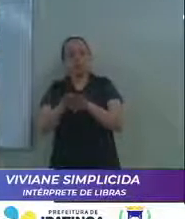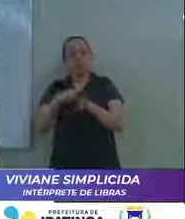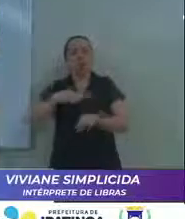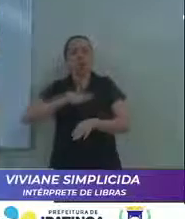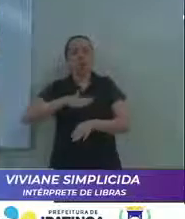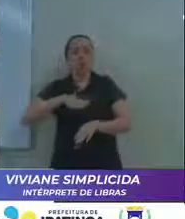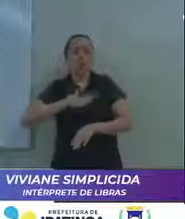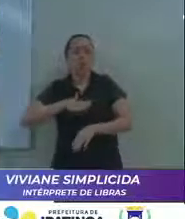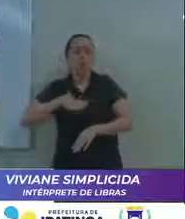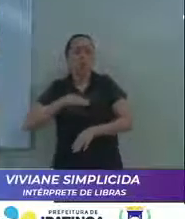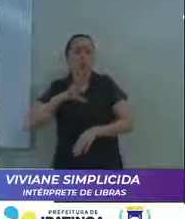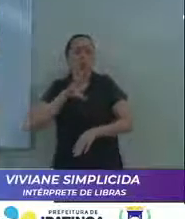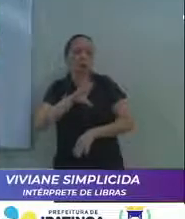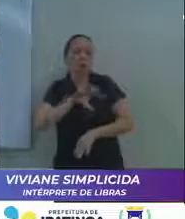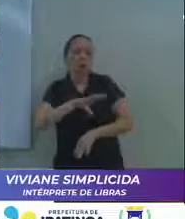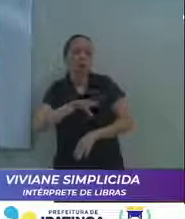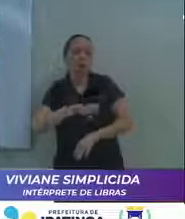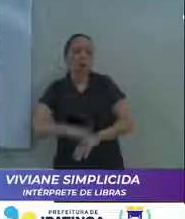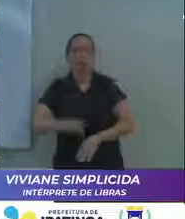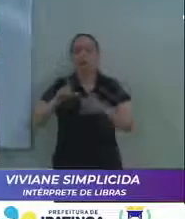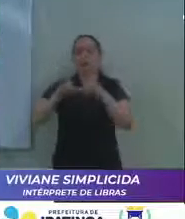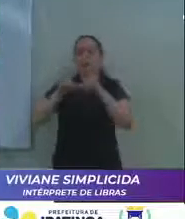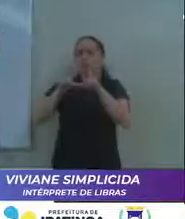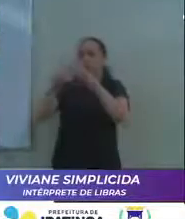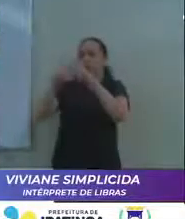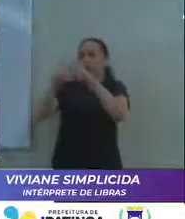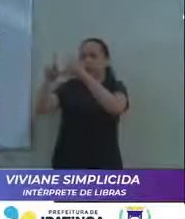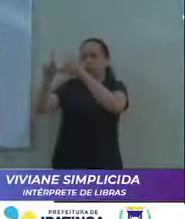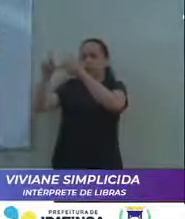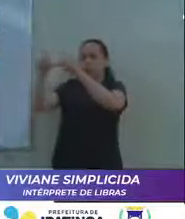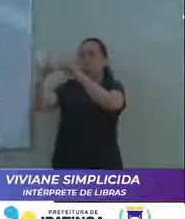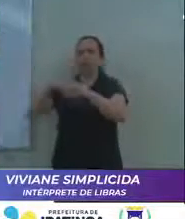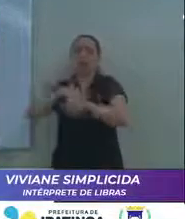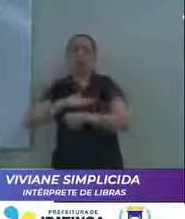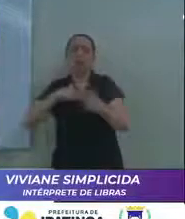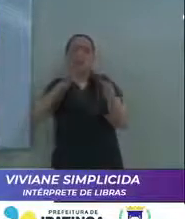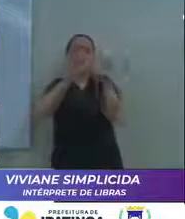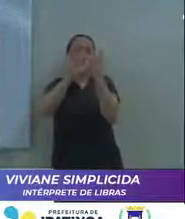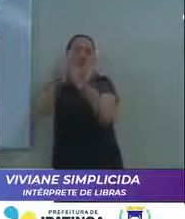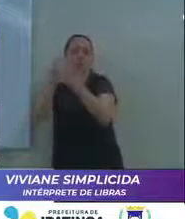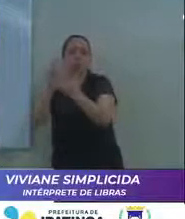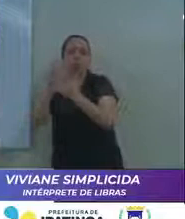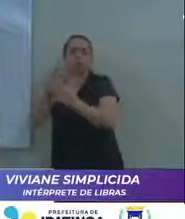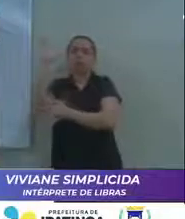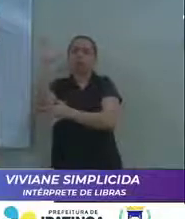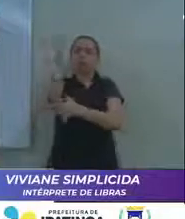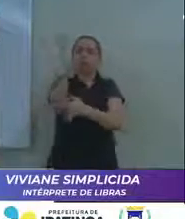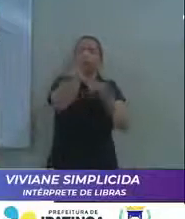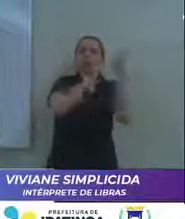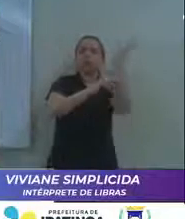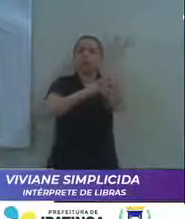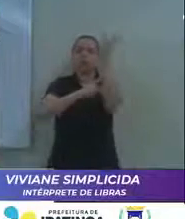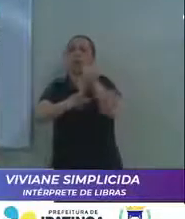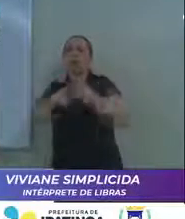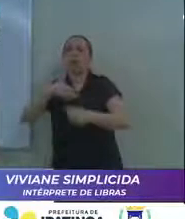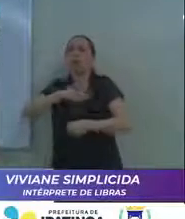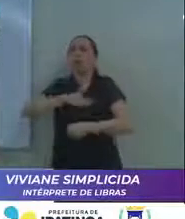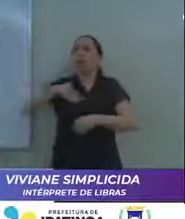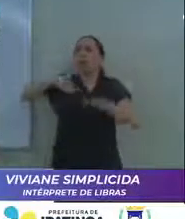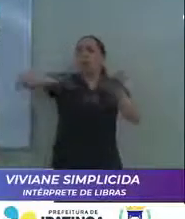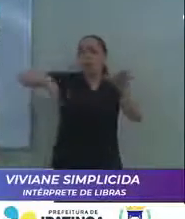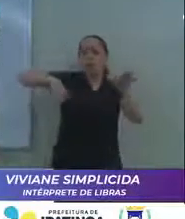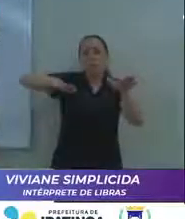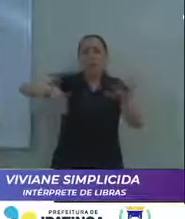adoro viajar, então eu gosto de contato com a natureza. Na apresentação, né, tem um praia, que é onde é o